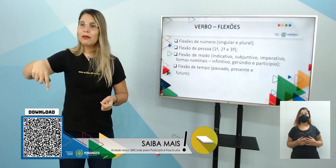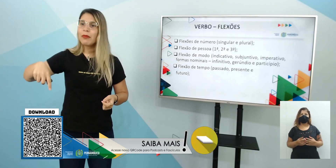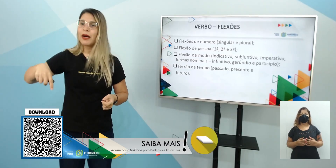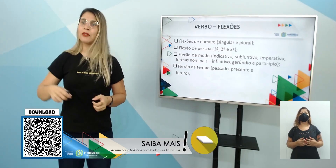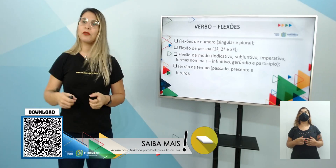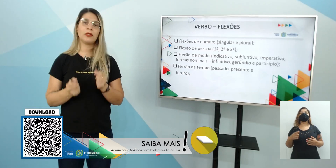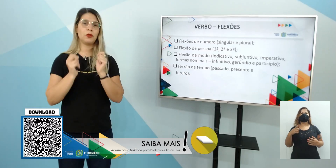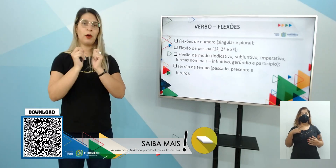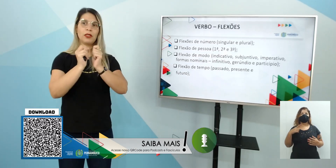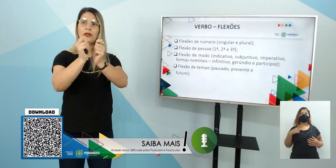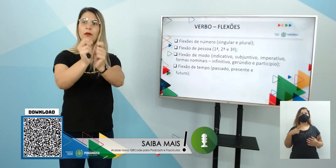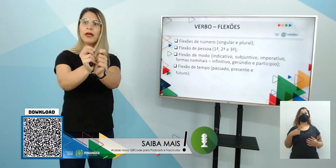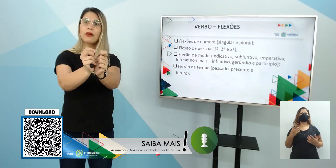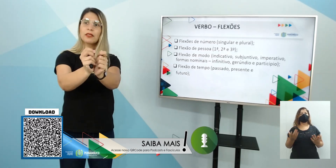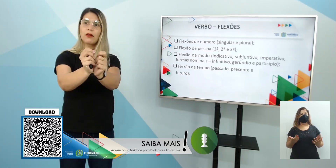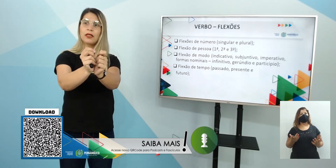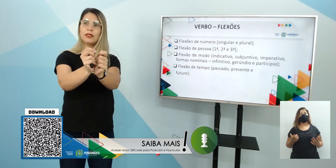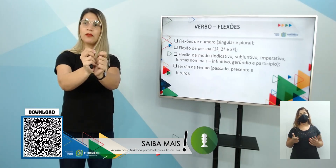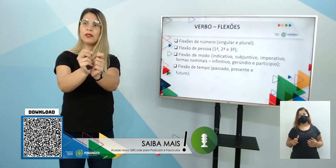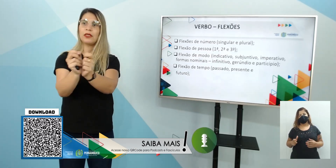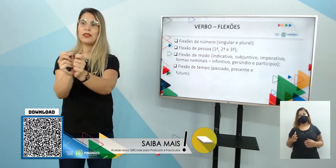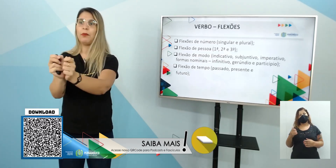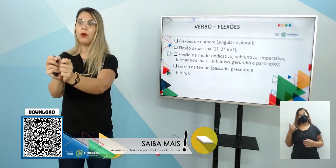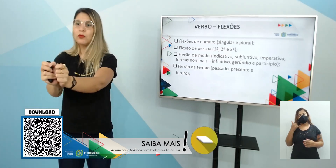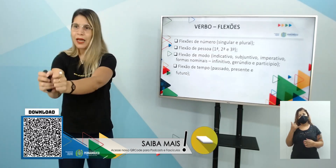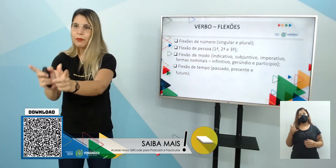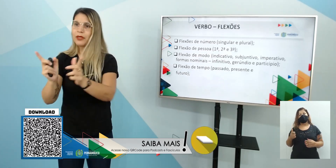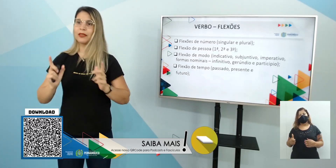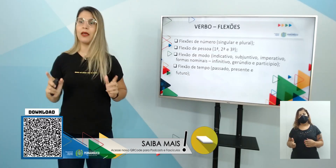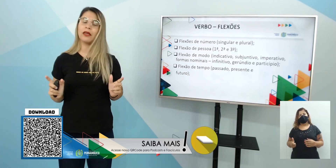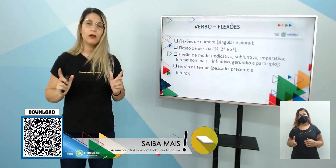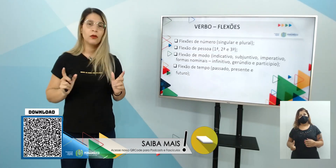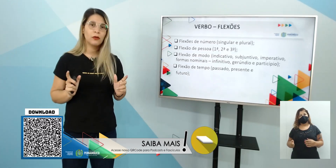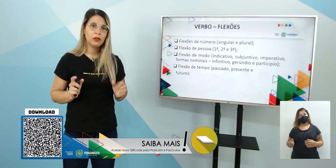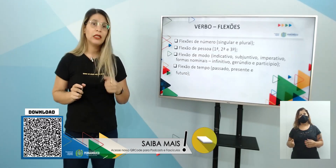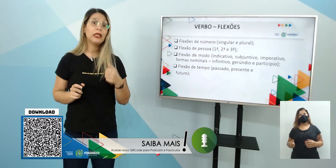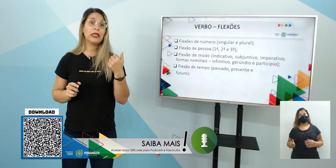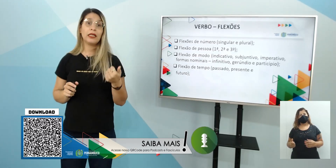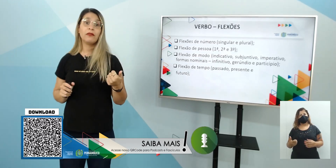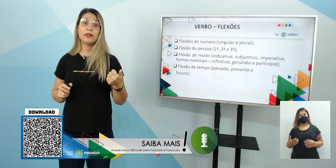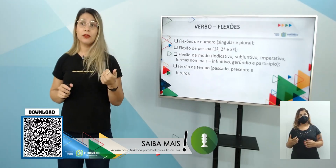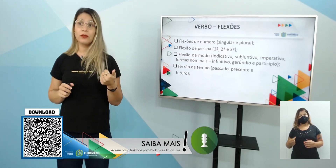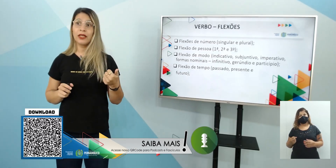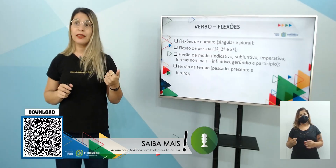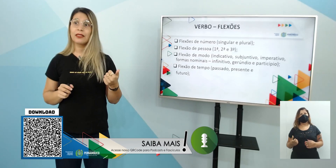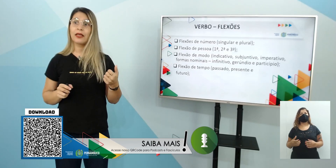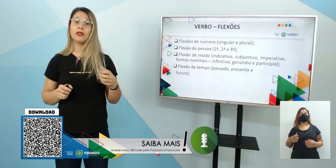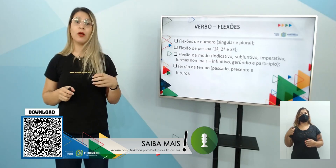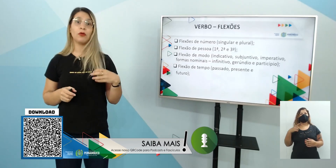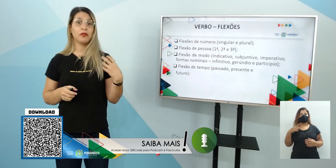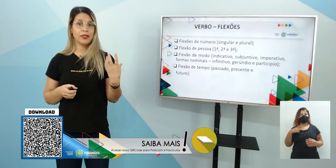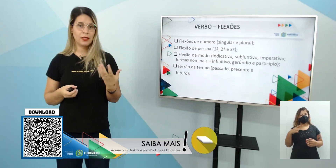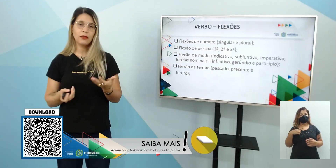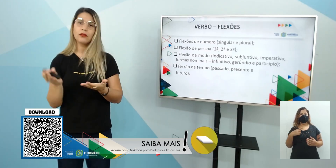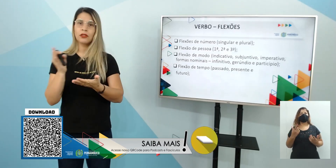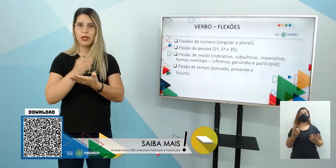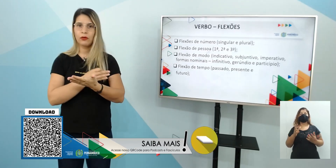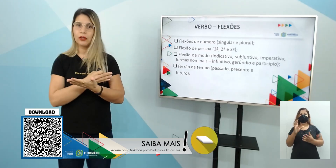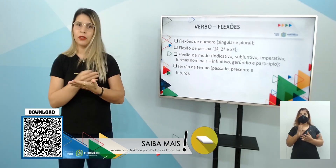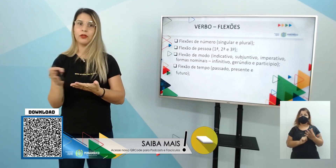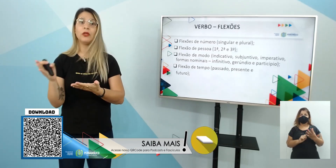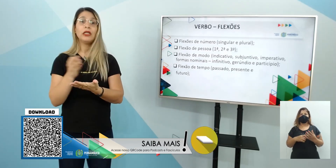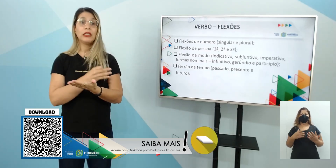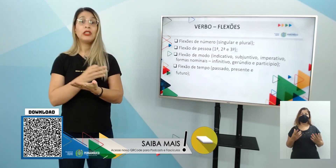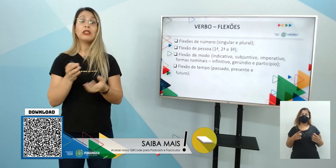aqui embaixo, vocês podem só pegar o celularzinho de vocês, apontar para esse QR Code e aí vocês vão ter acesso aos fascículos, que é